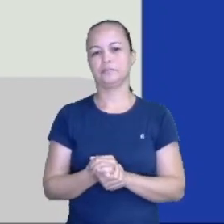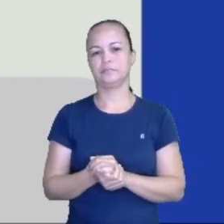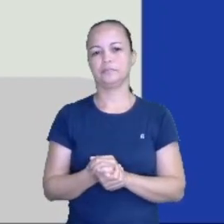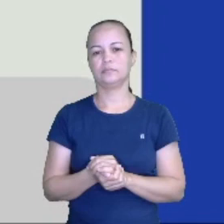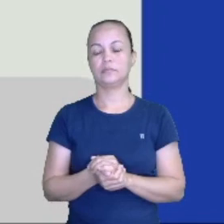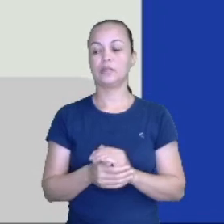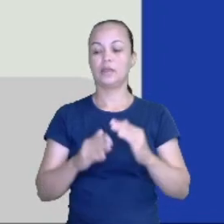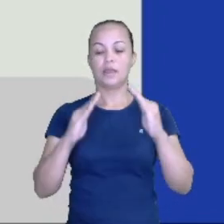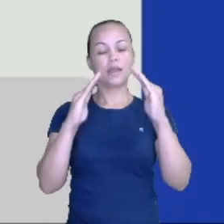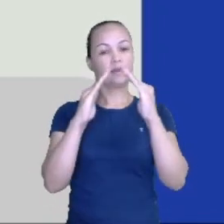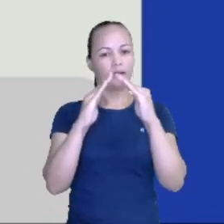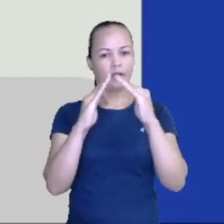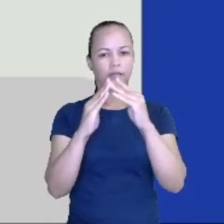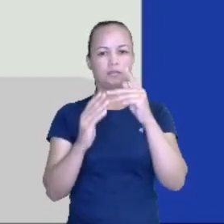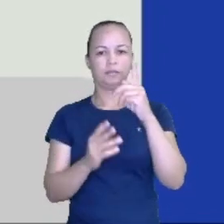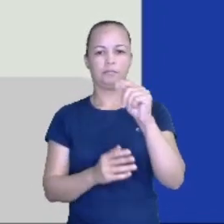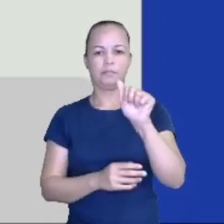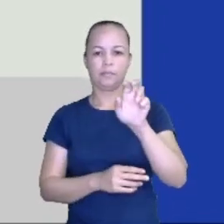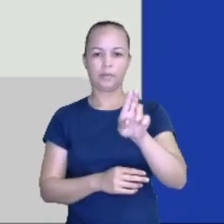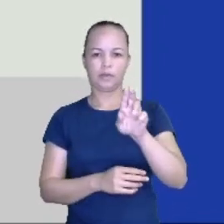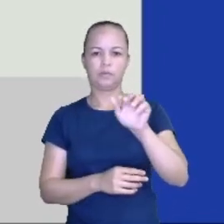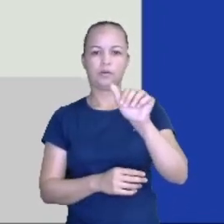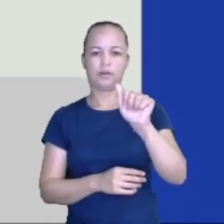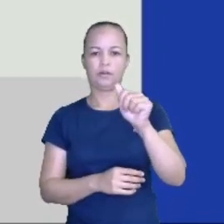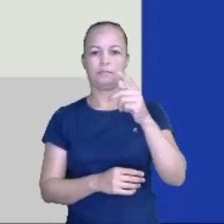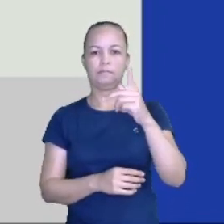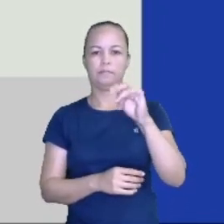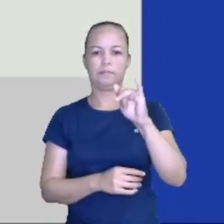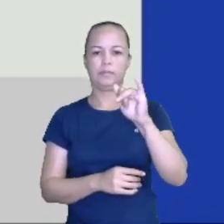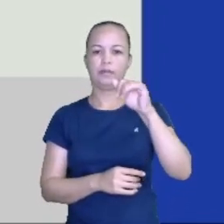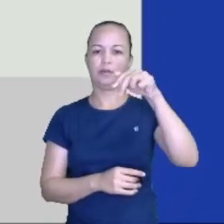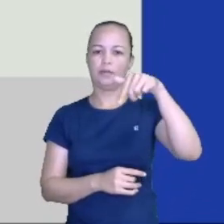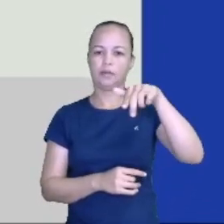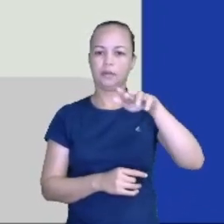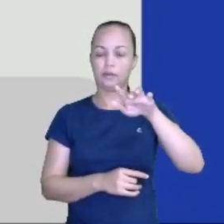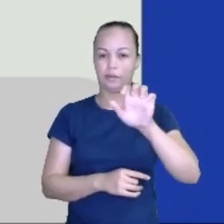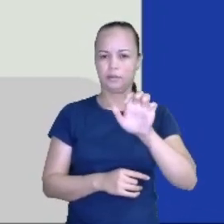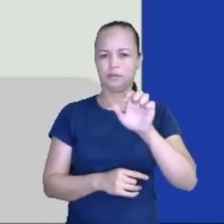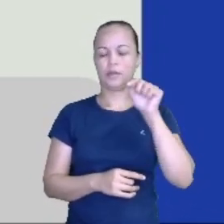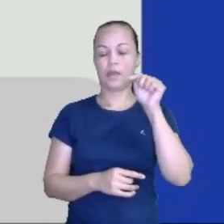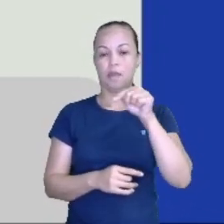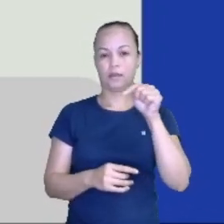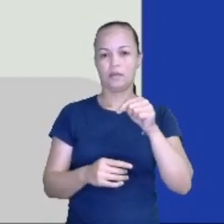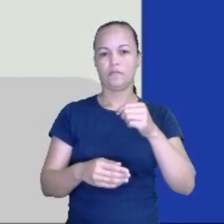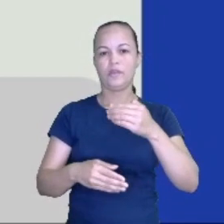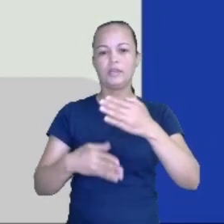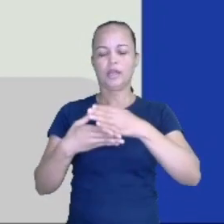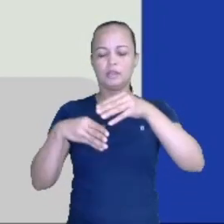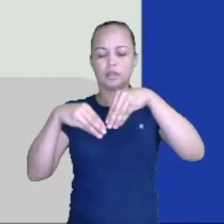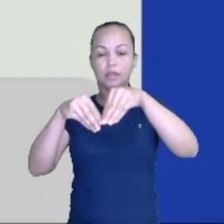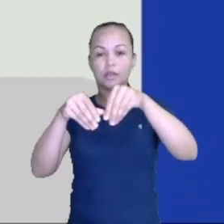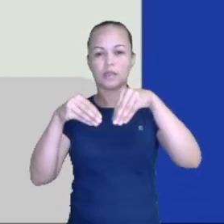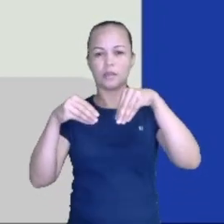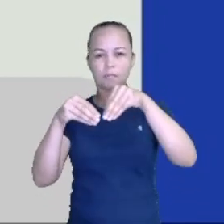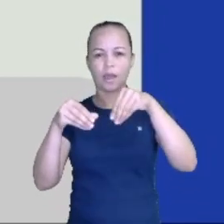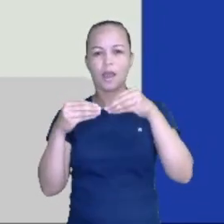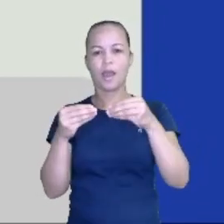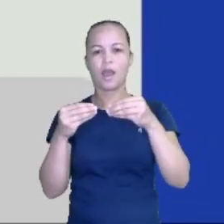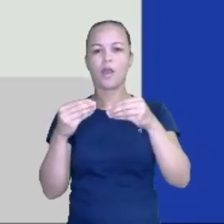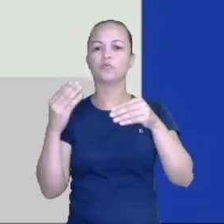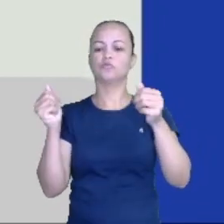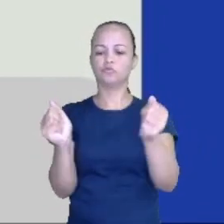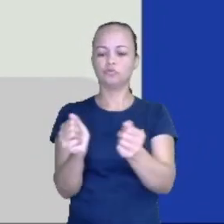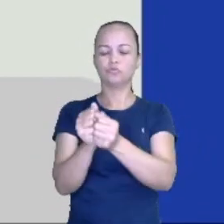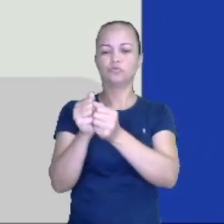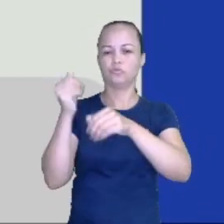Casa de pau a pique, olha aí, ó. Essas casas de pau a pique, ela é feita de barro, né? Mais